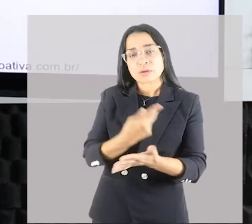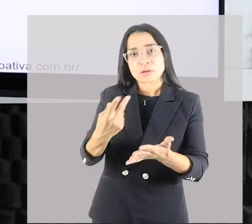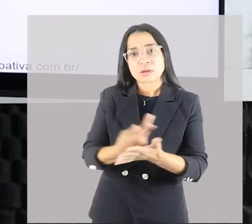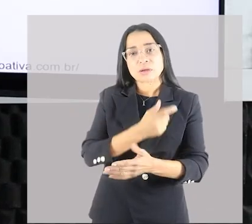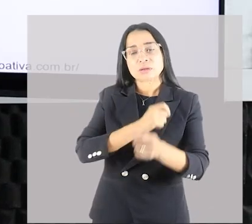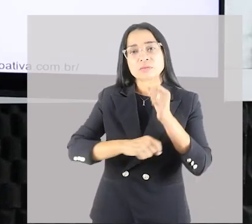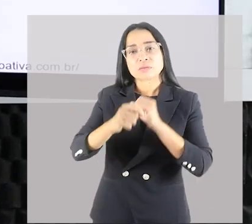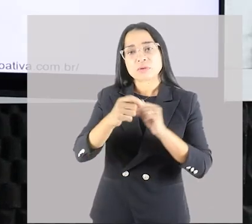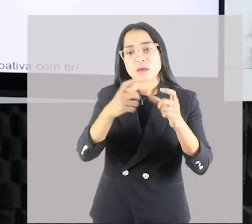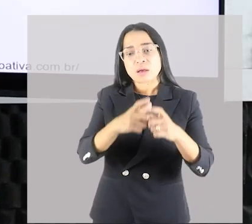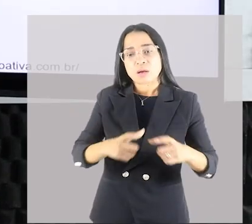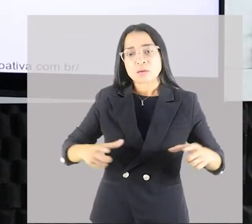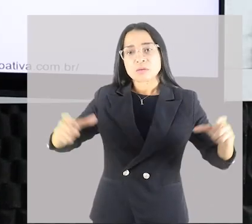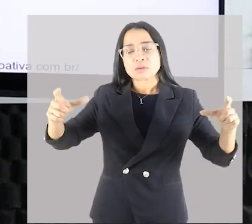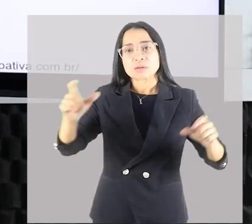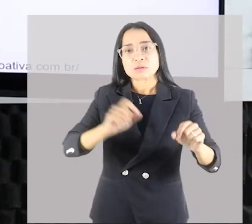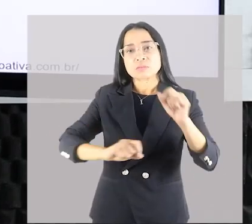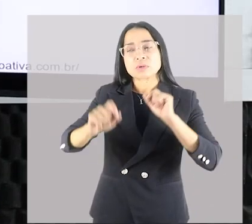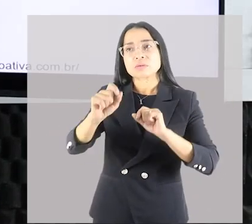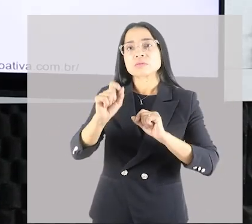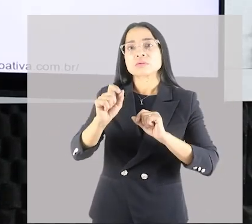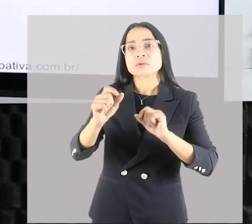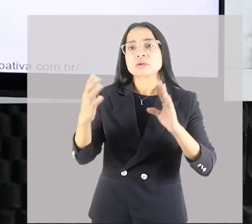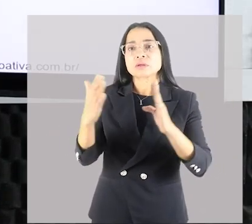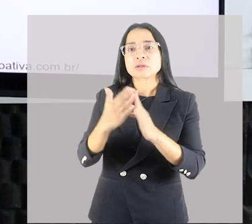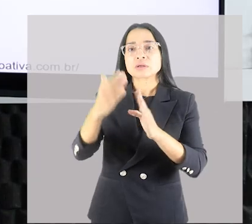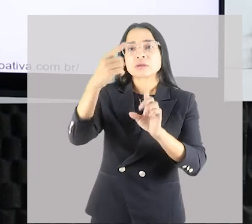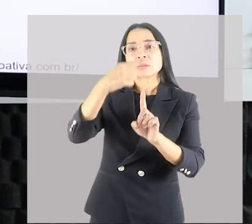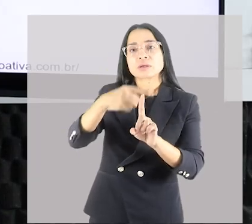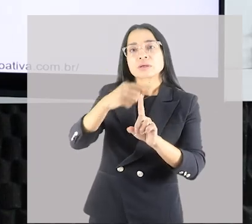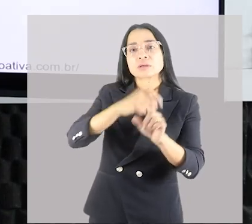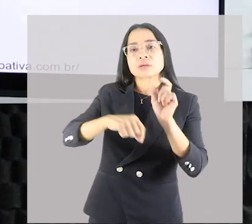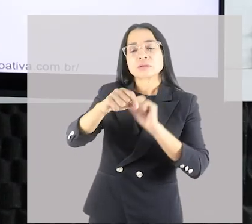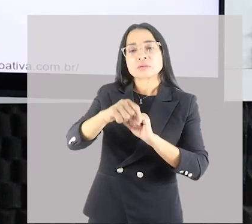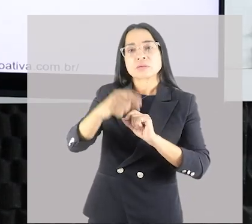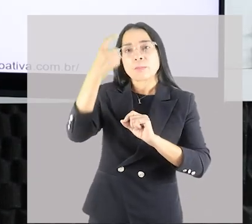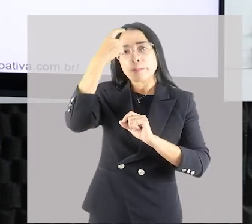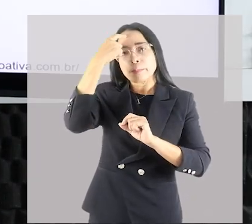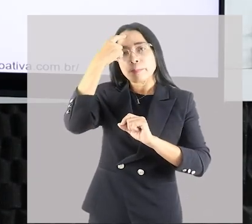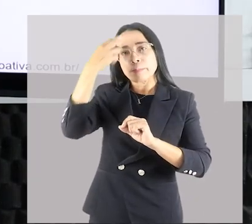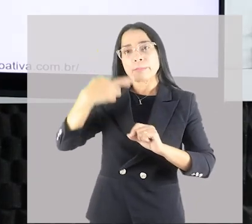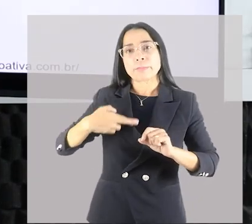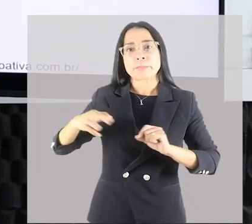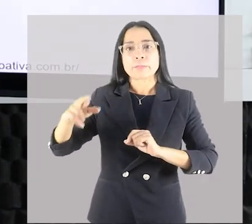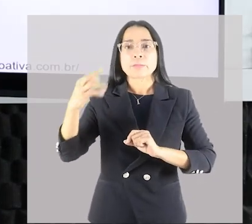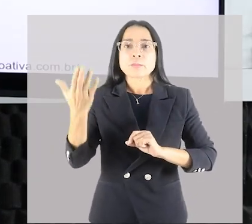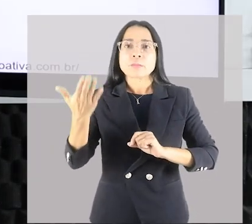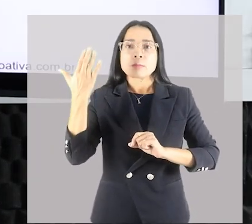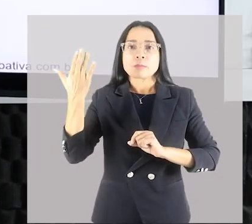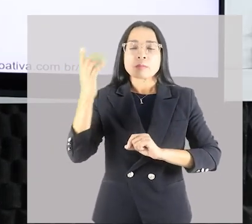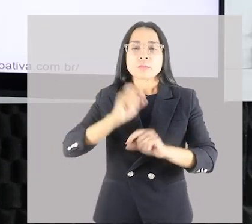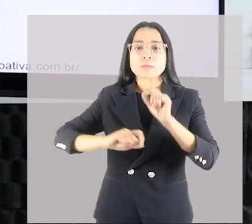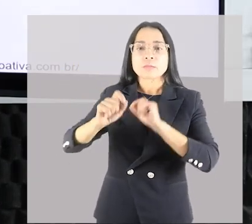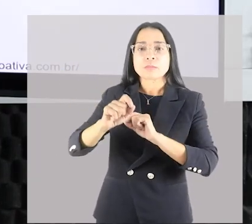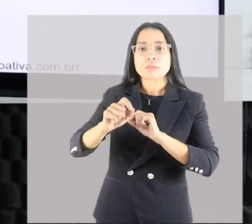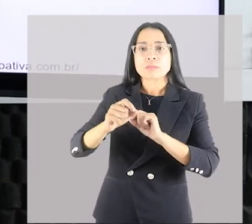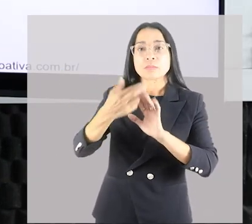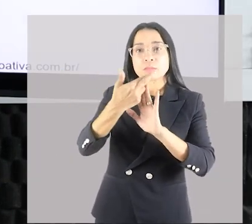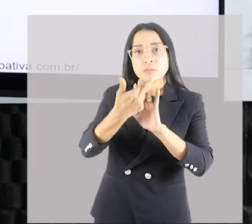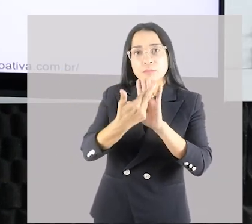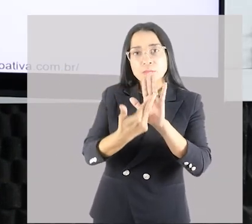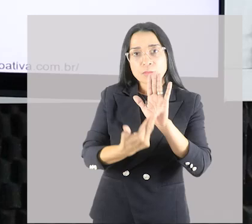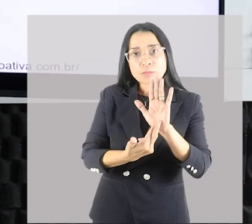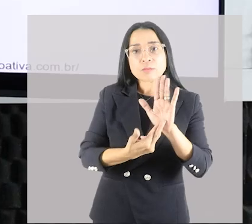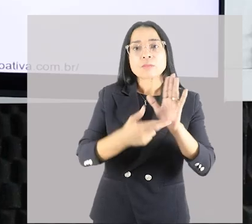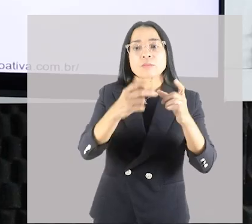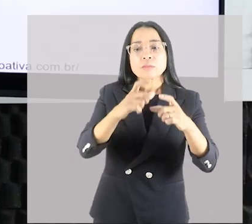crescimento da Igreja Católica. Então, o pensamento religioso da época regia a maioria das